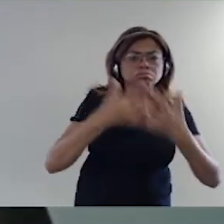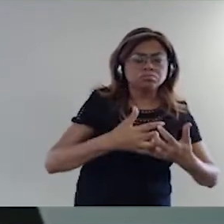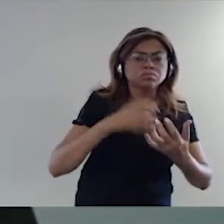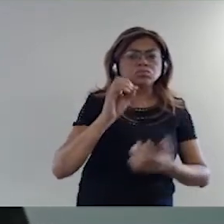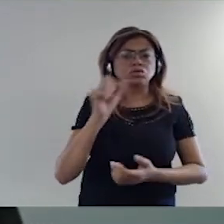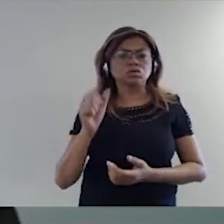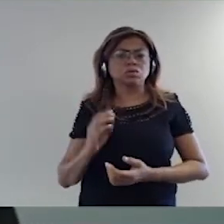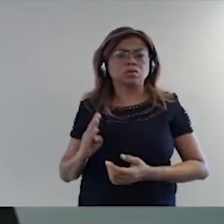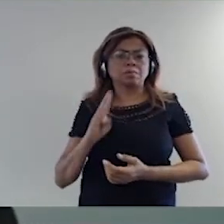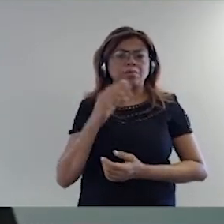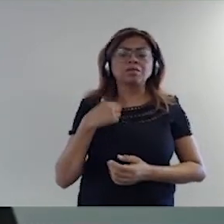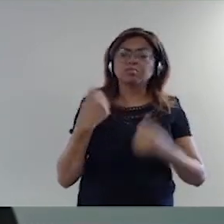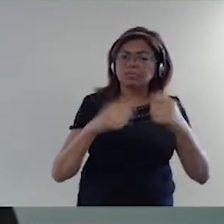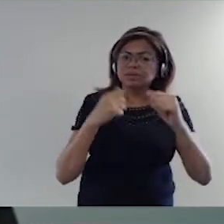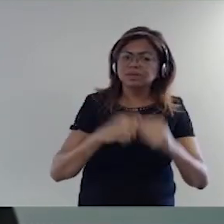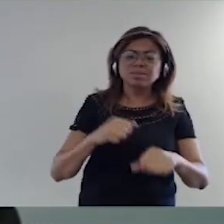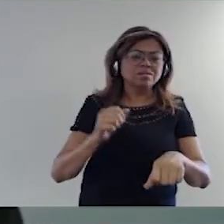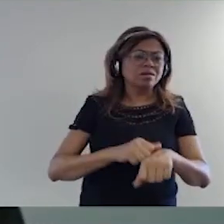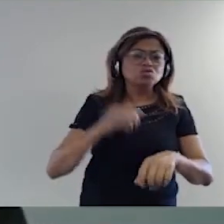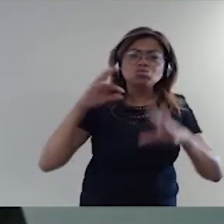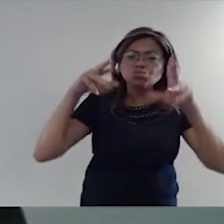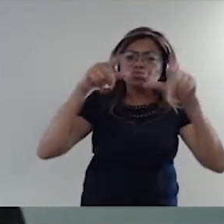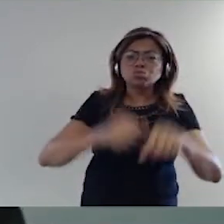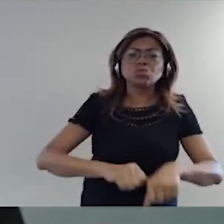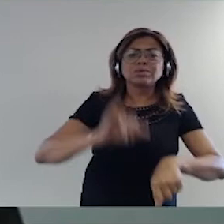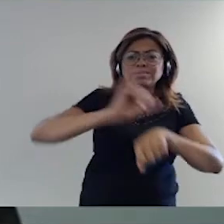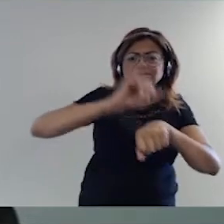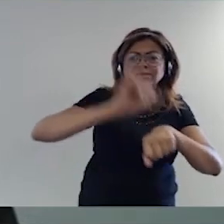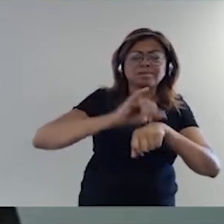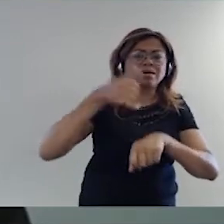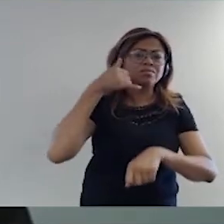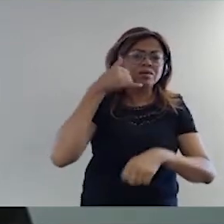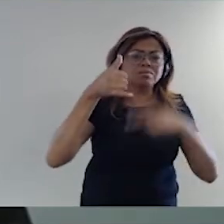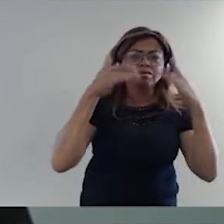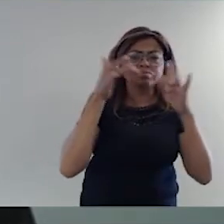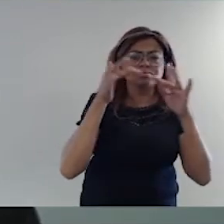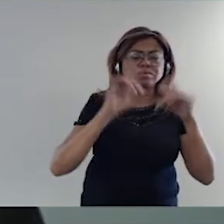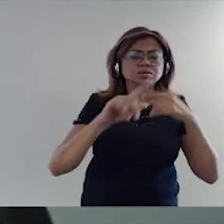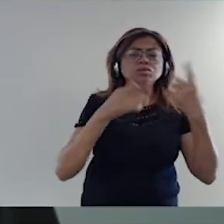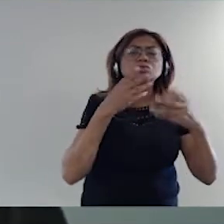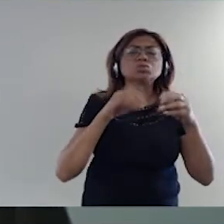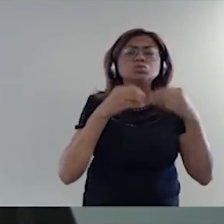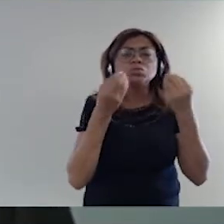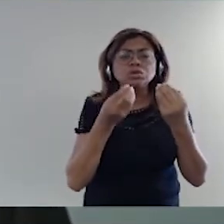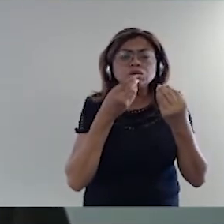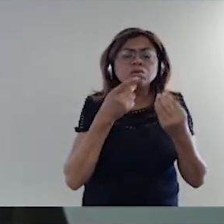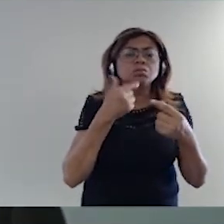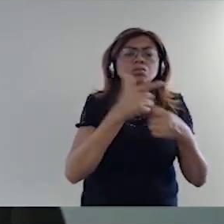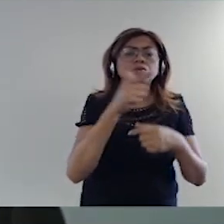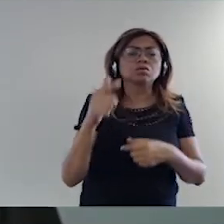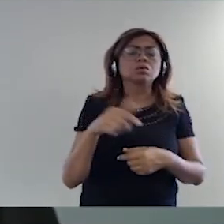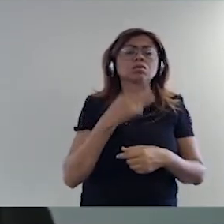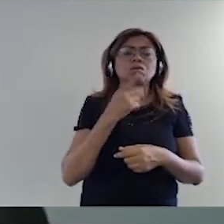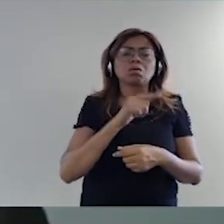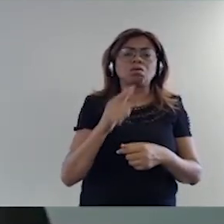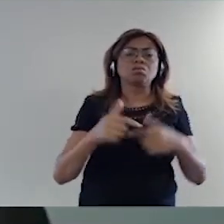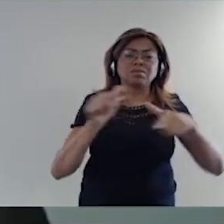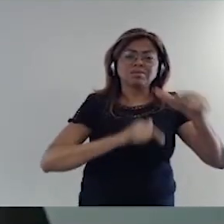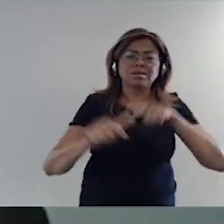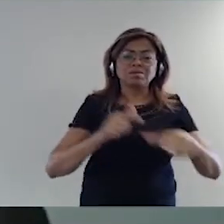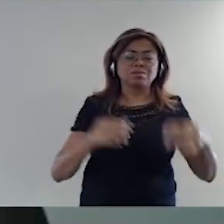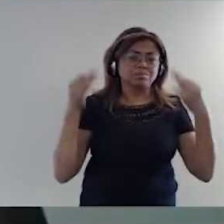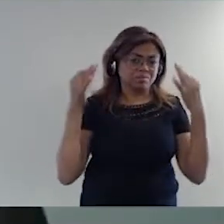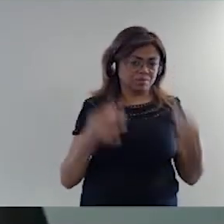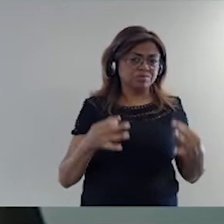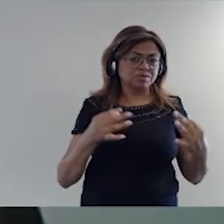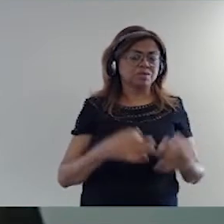na OAB, tivemos que botar toda a central de atendimento dentro do nosso serviço presencial, porque o sígano, ele não é um serviço perfeito. Então, pela